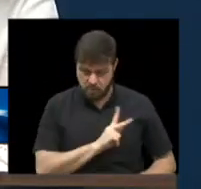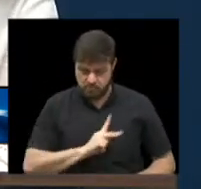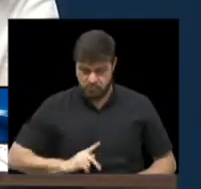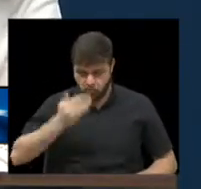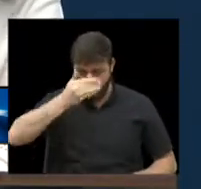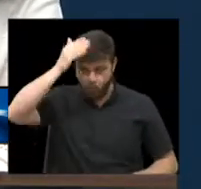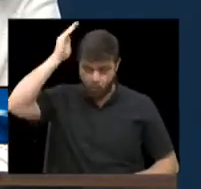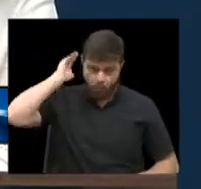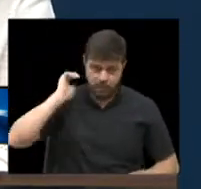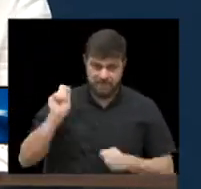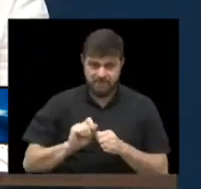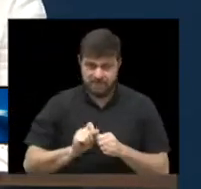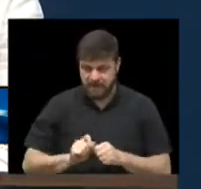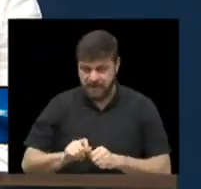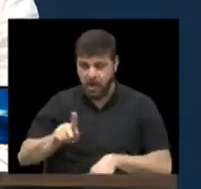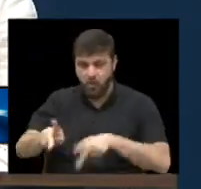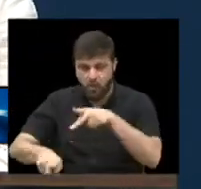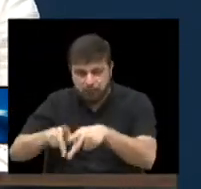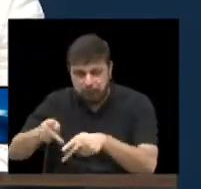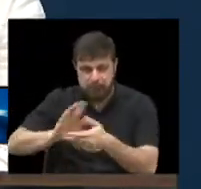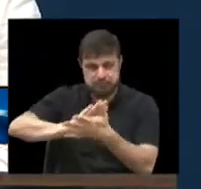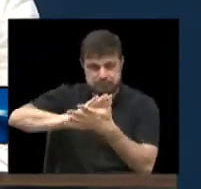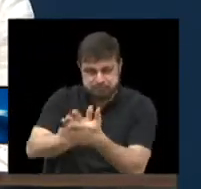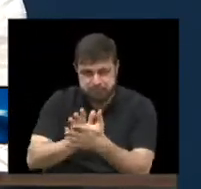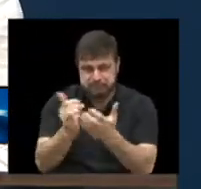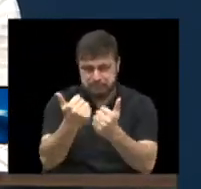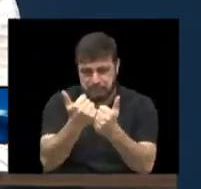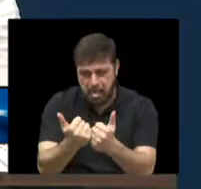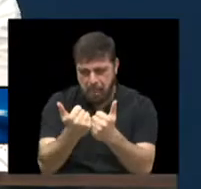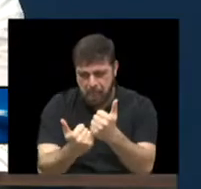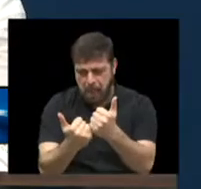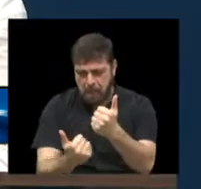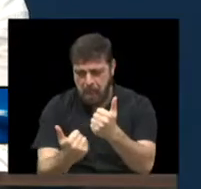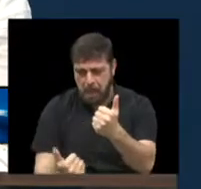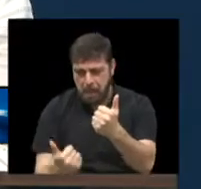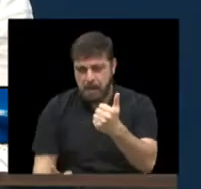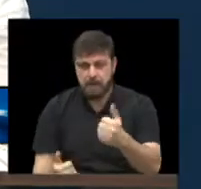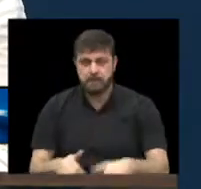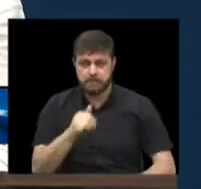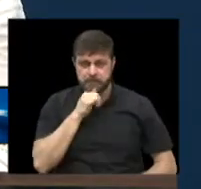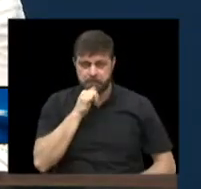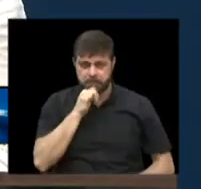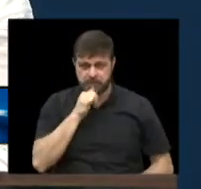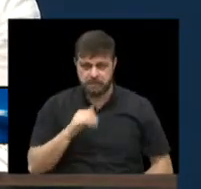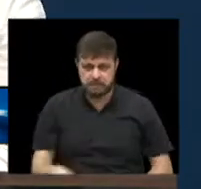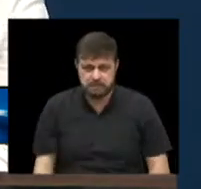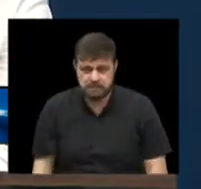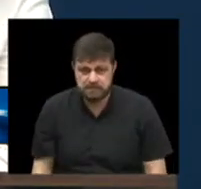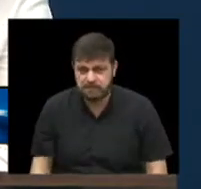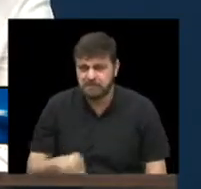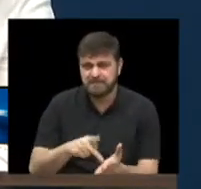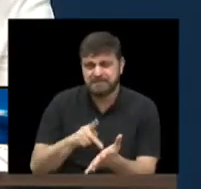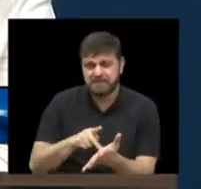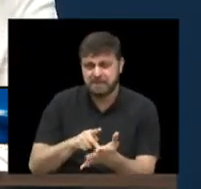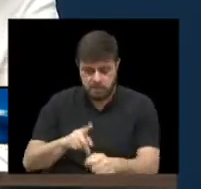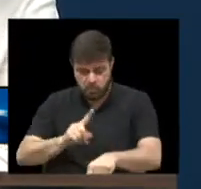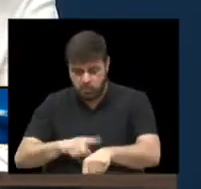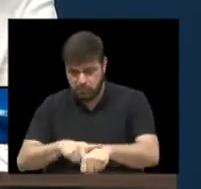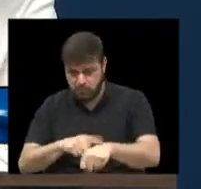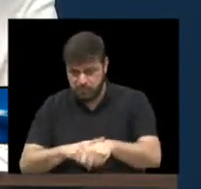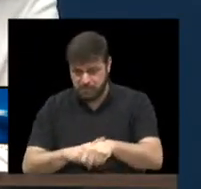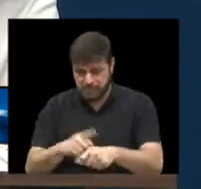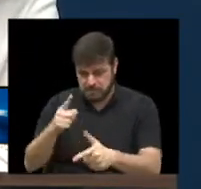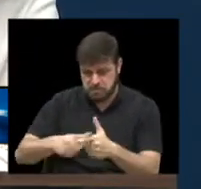contra o povo. É crise, mas é crise no povo. Porque a crise, por exemplo, não vai... Na verdade, o momento de crise é usado